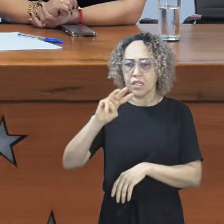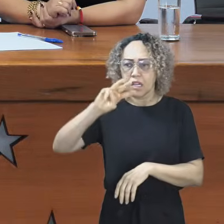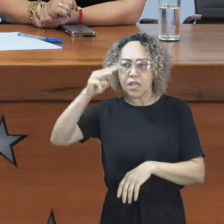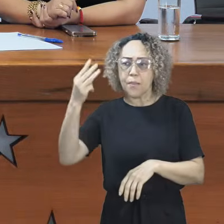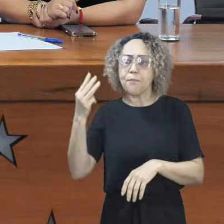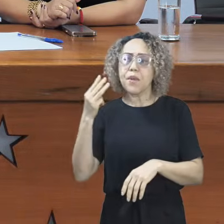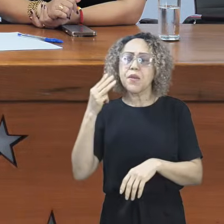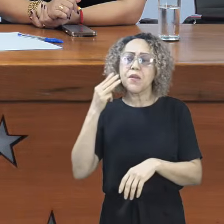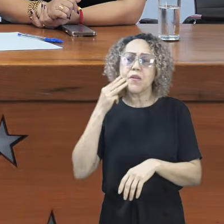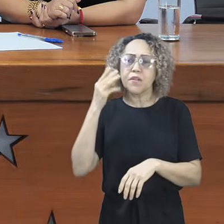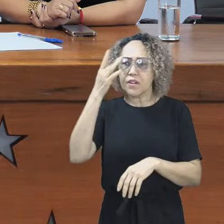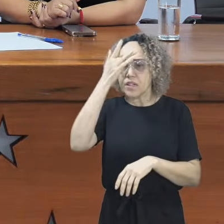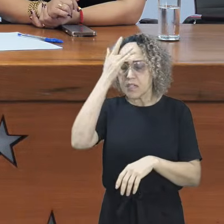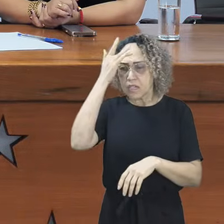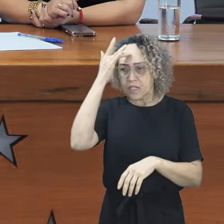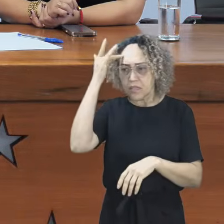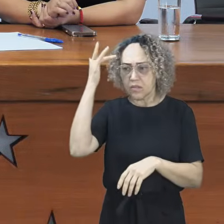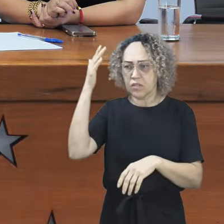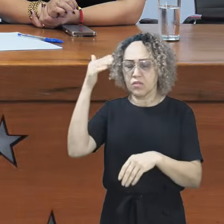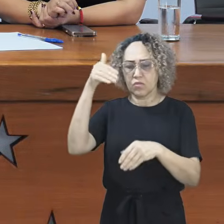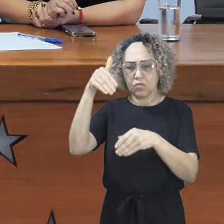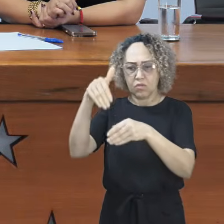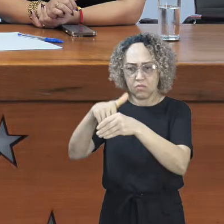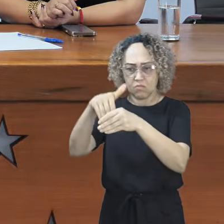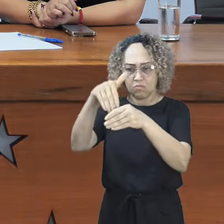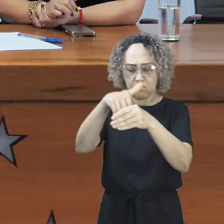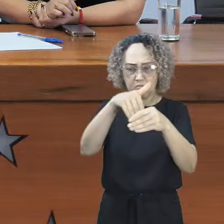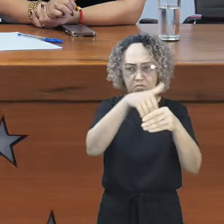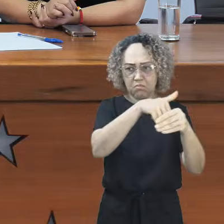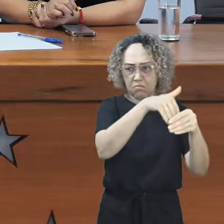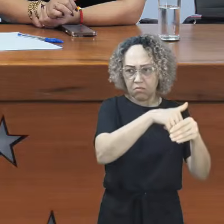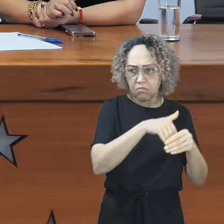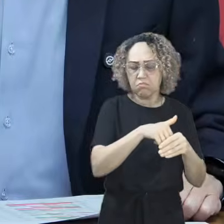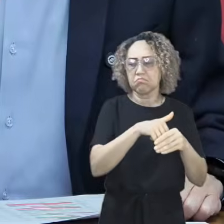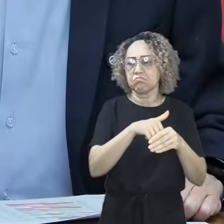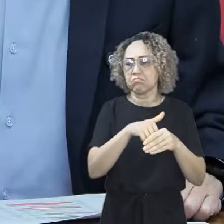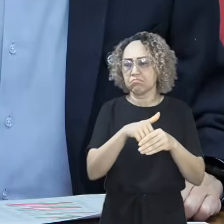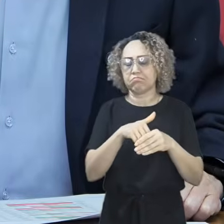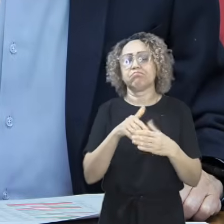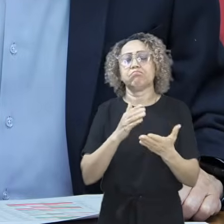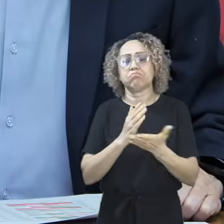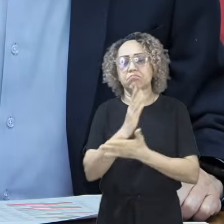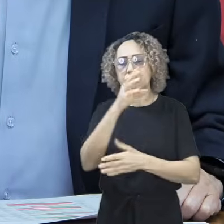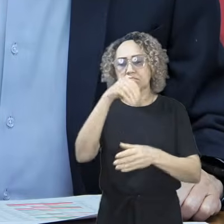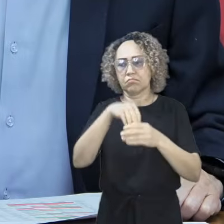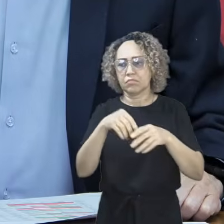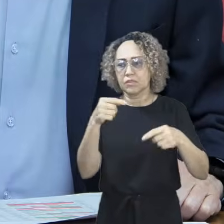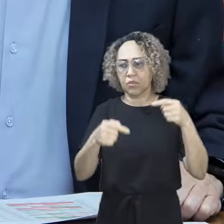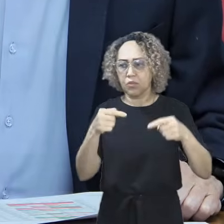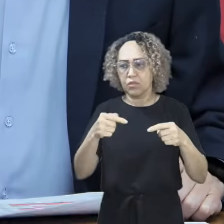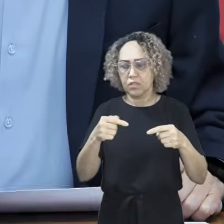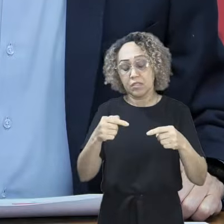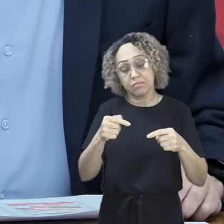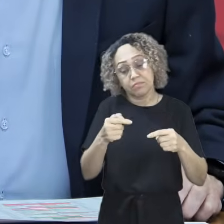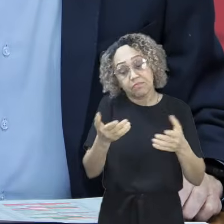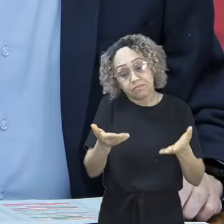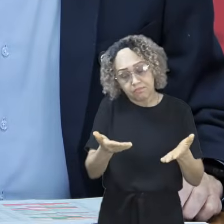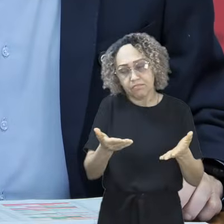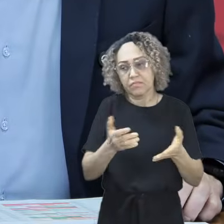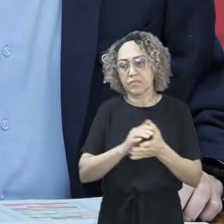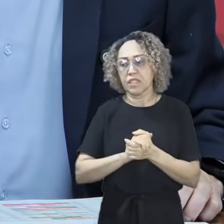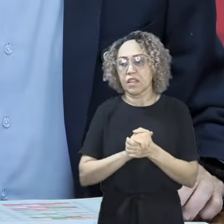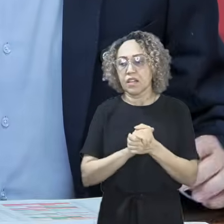desse processo de participação política, né? E, de todo modo, não é? Isso